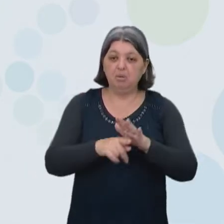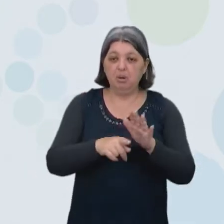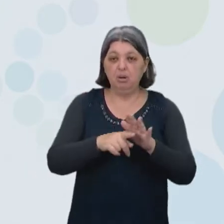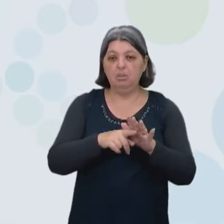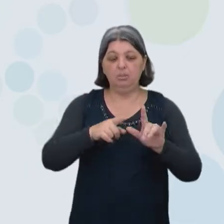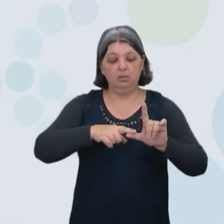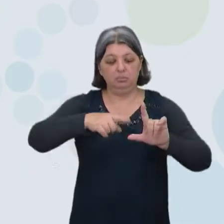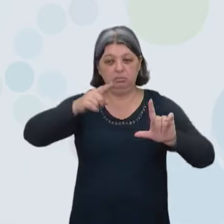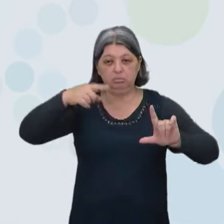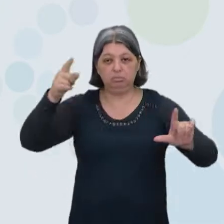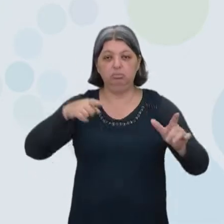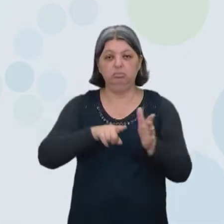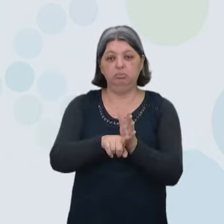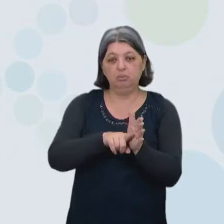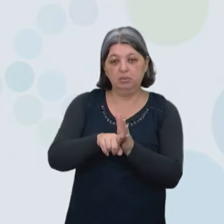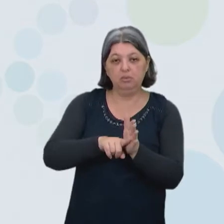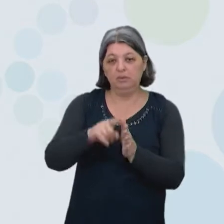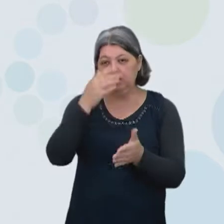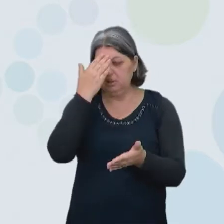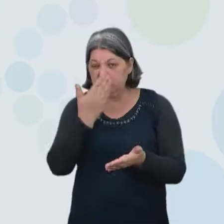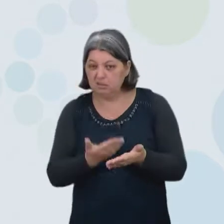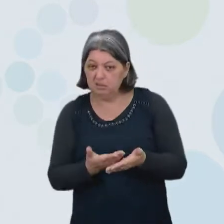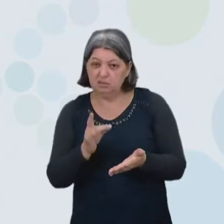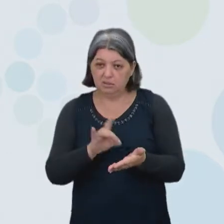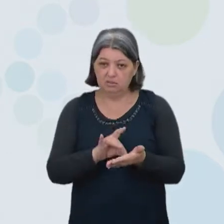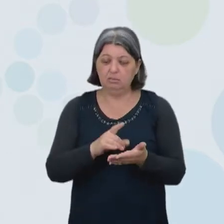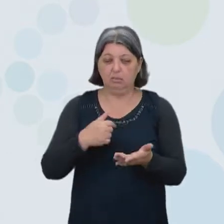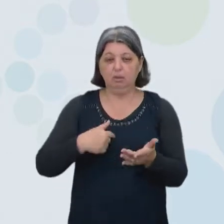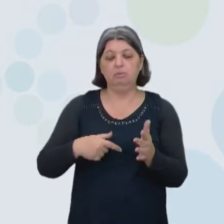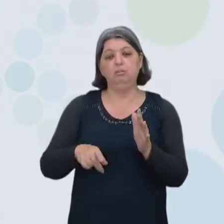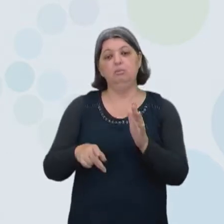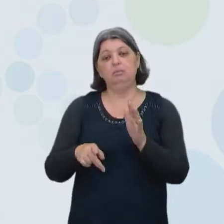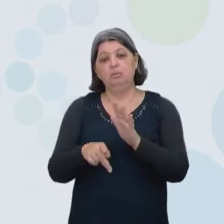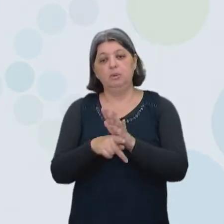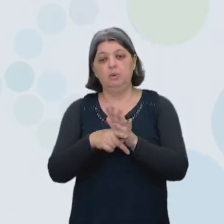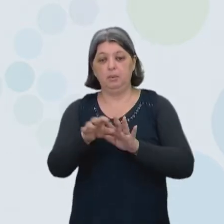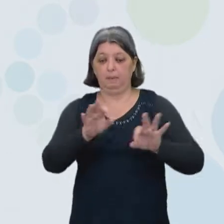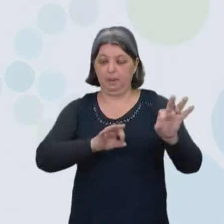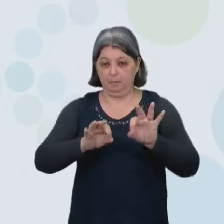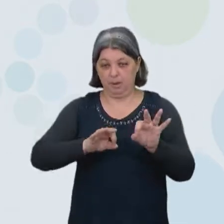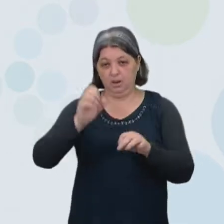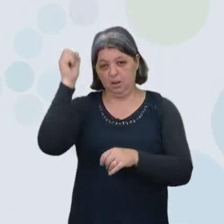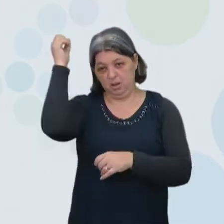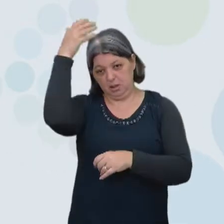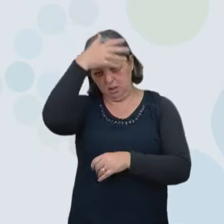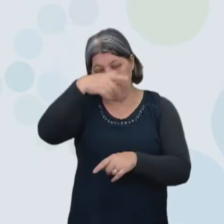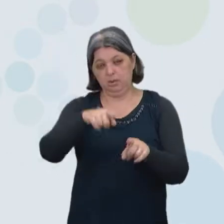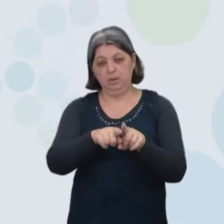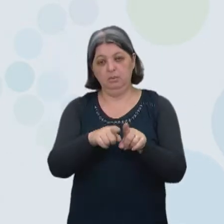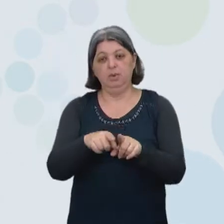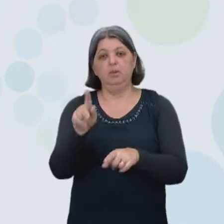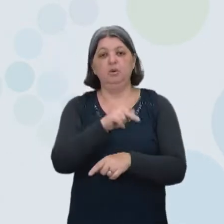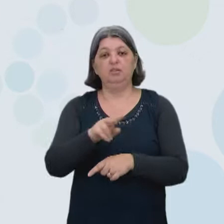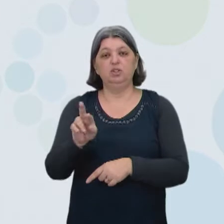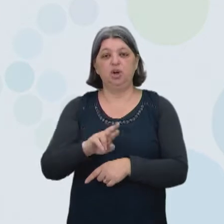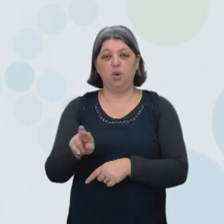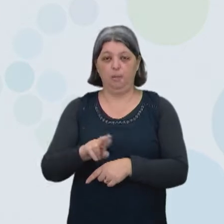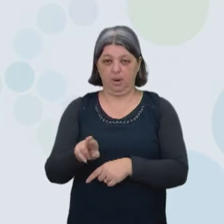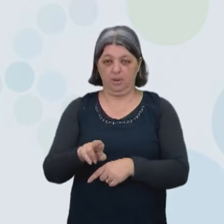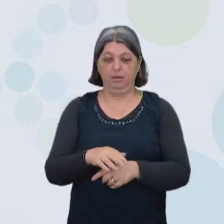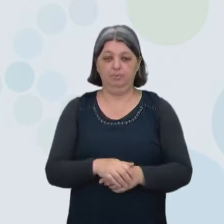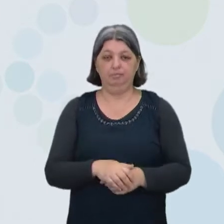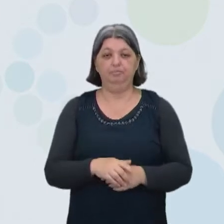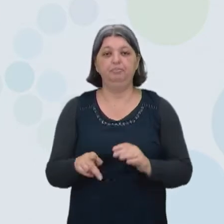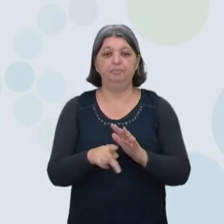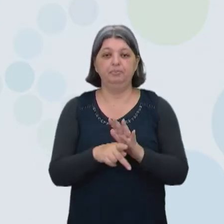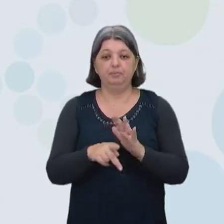uma pesquisa estatística. A aula foi produzida por mim e também pela professora Roberta. O nosso aprofundamento